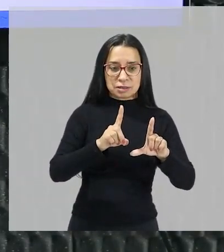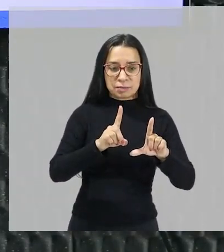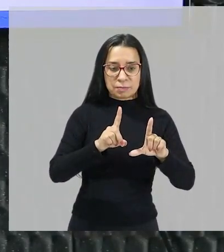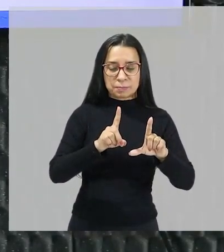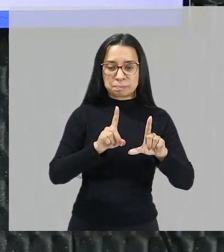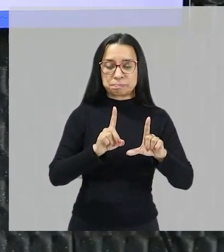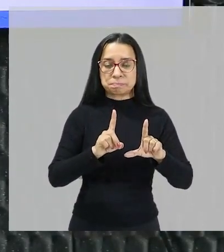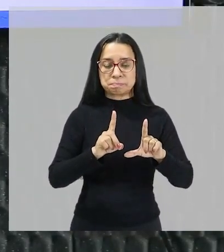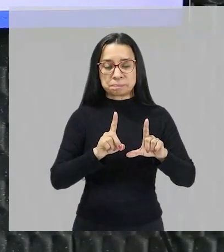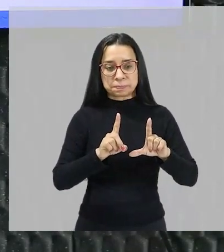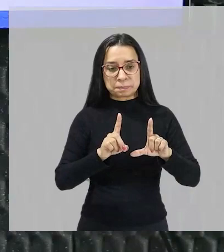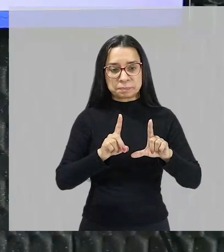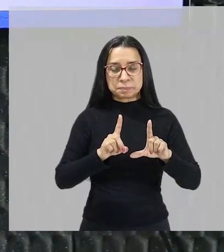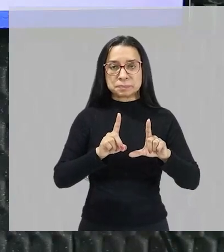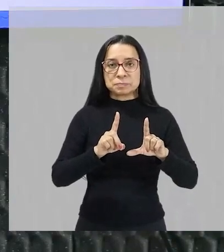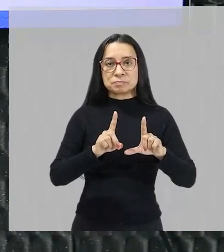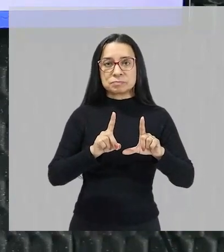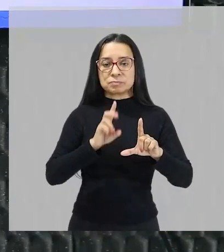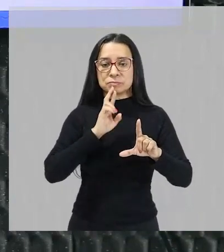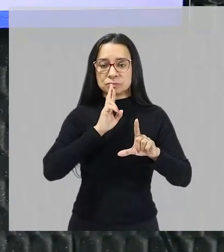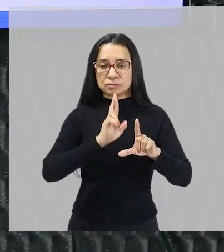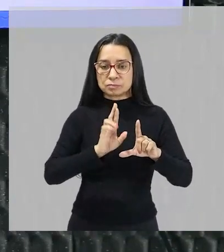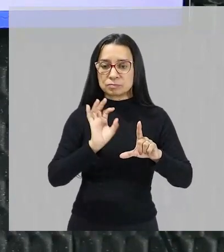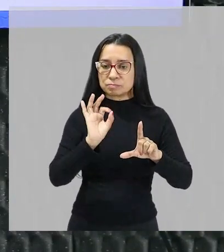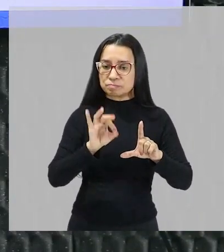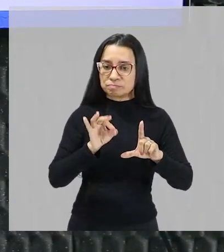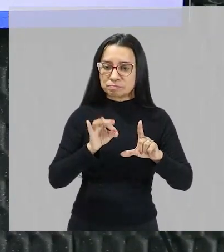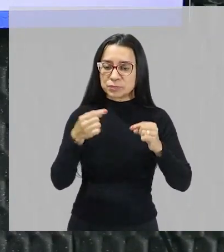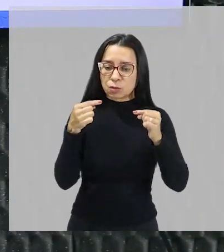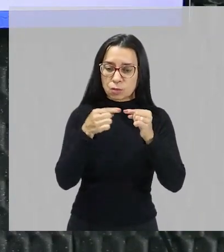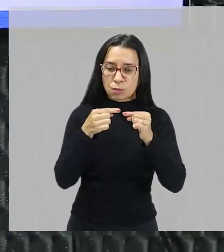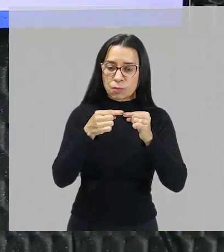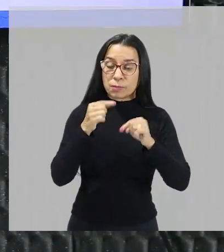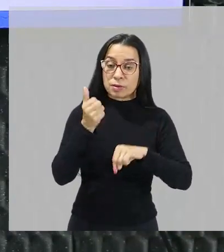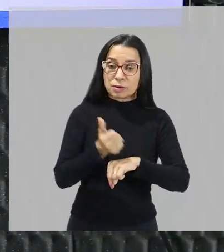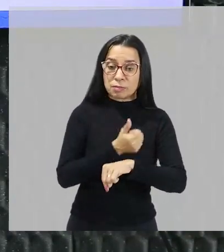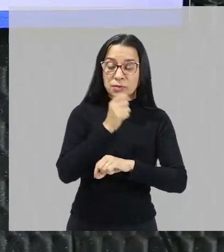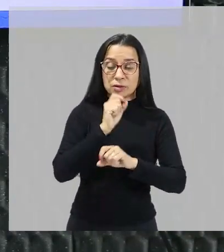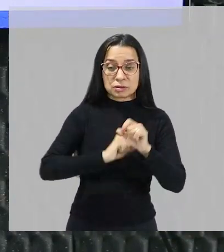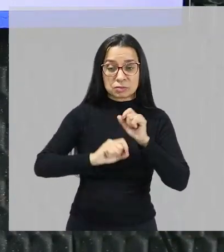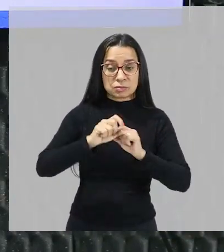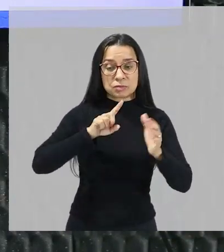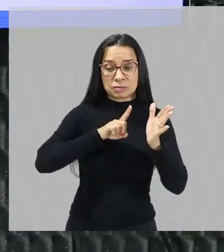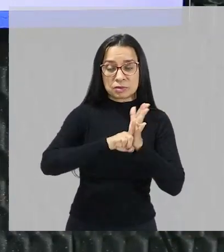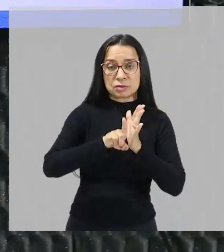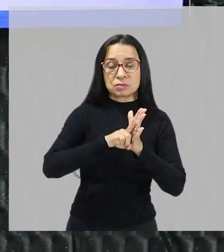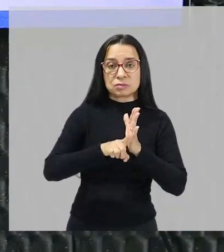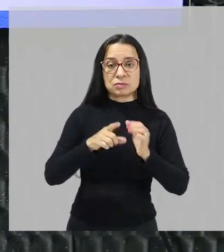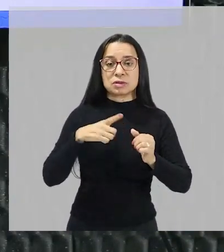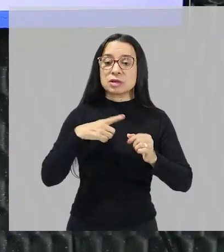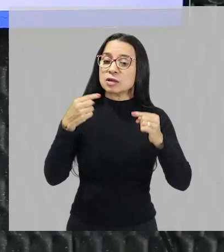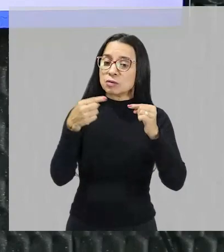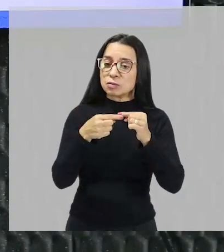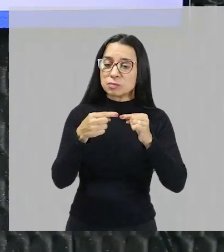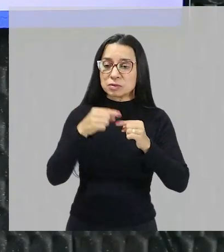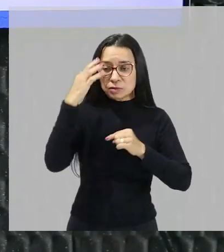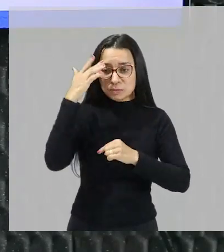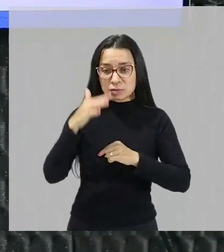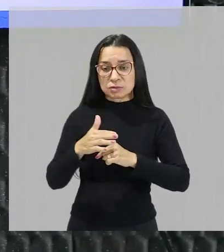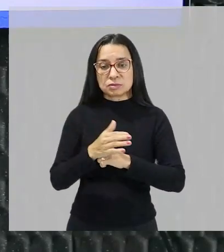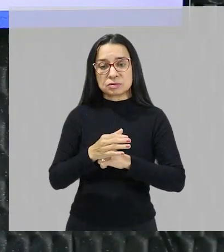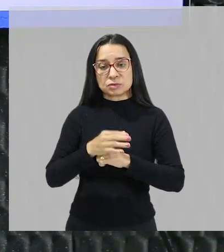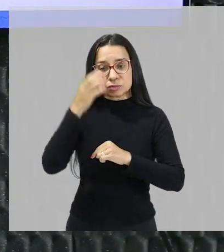prática, celebrações, como eu falei para ti, a opção que melhor responde ao que foi perguntado, que mais tem a ver com a ideia de cultura